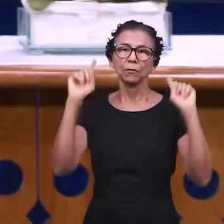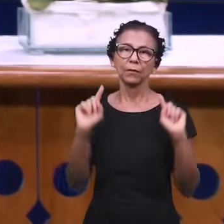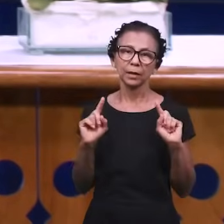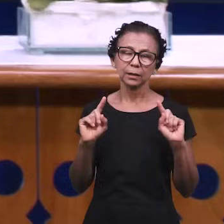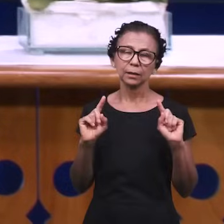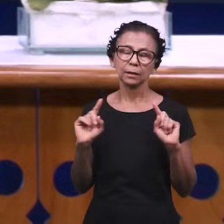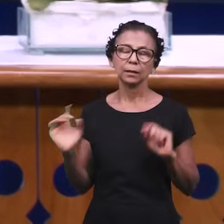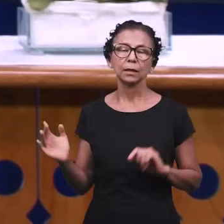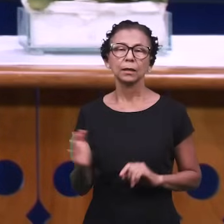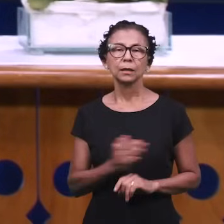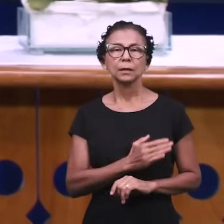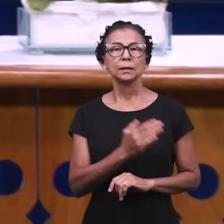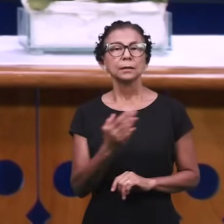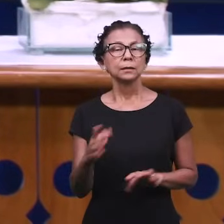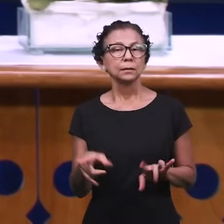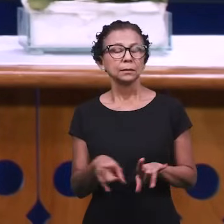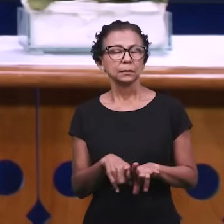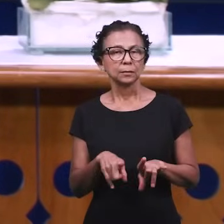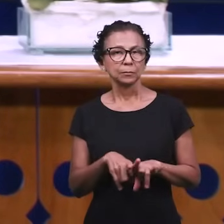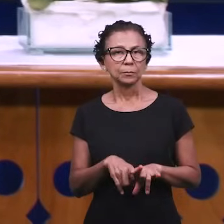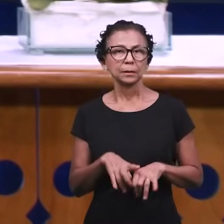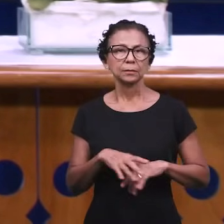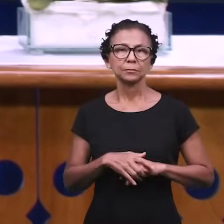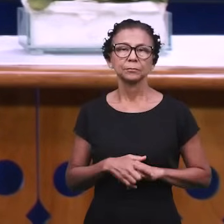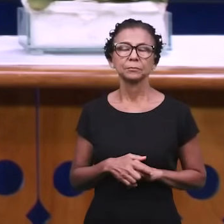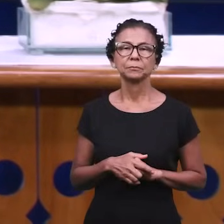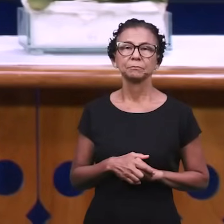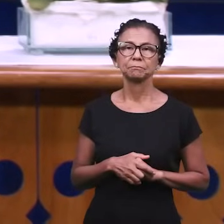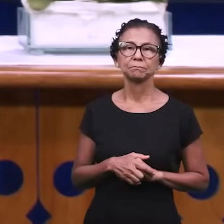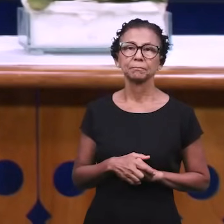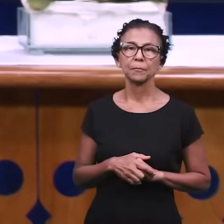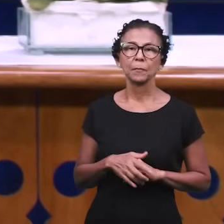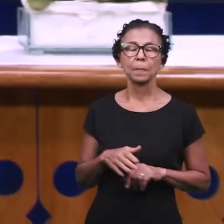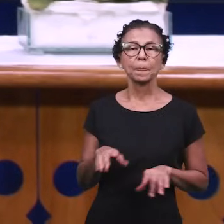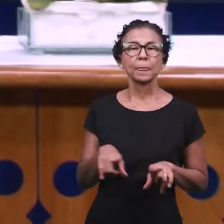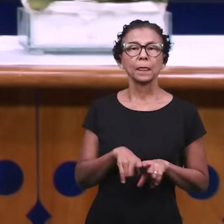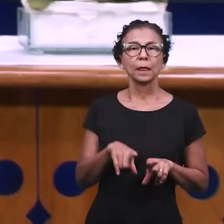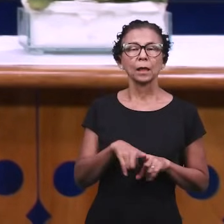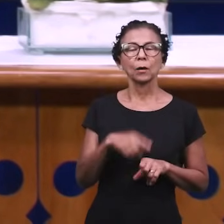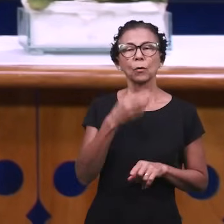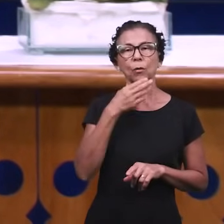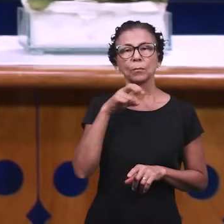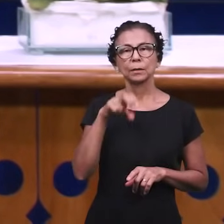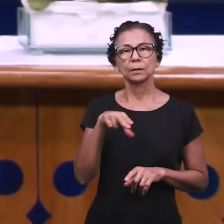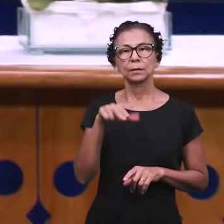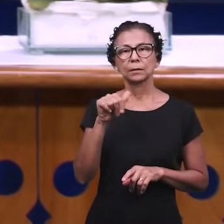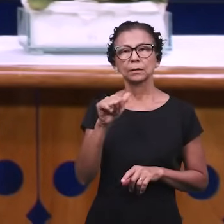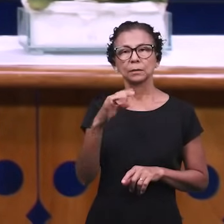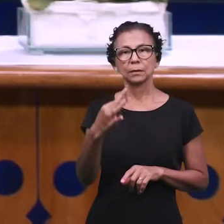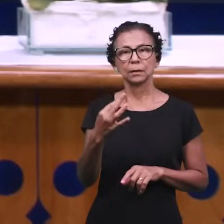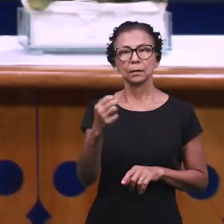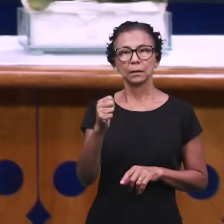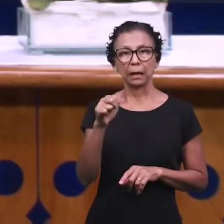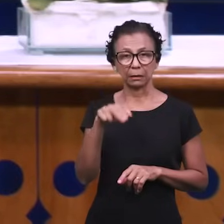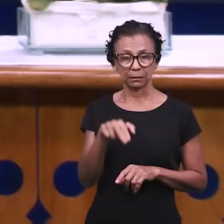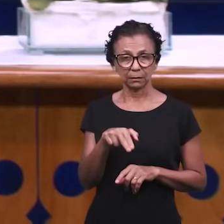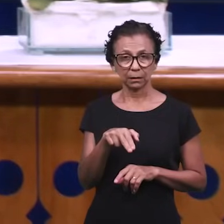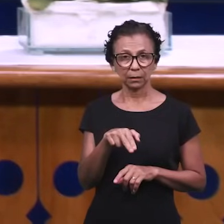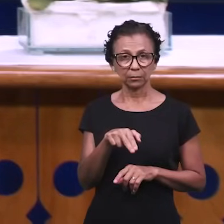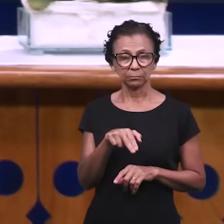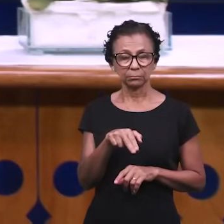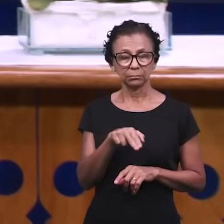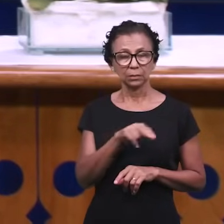expressa muito bem como esse animal era tido como estimação. É a parábola de Natã, proferida para Davi.